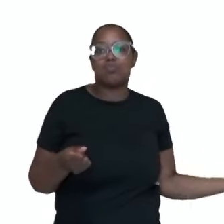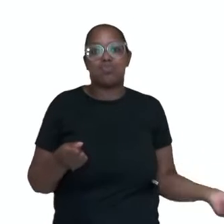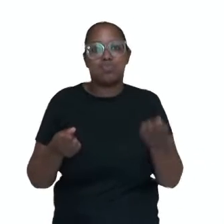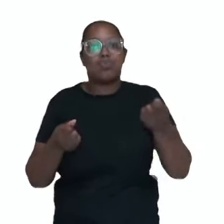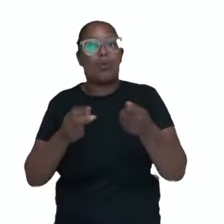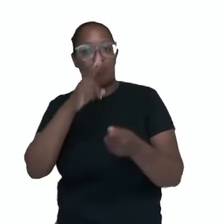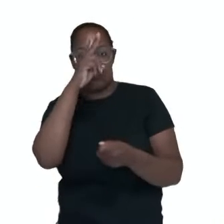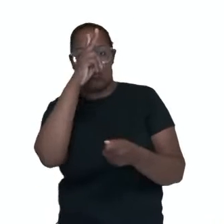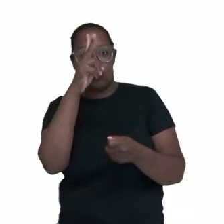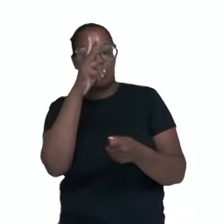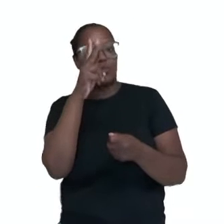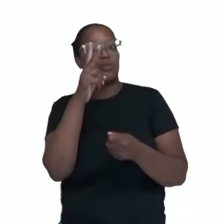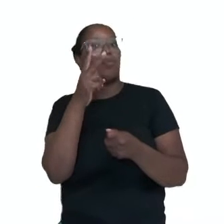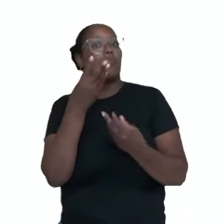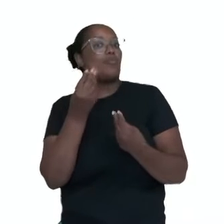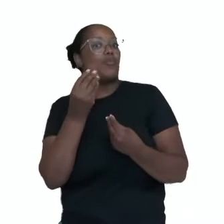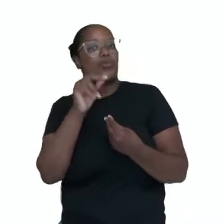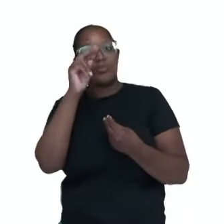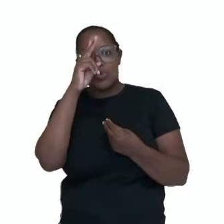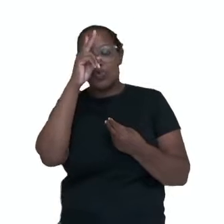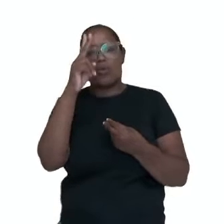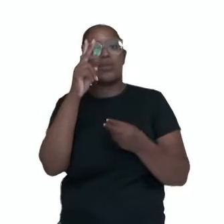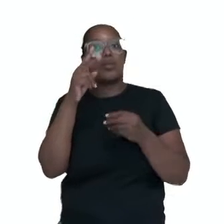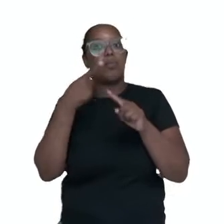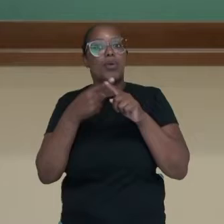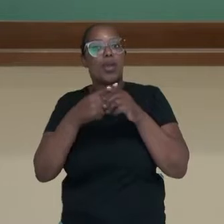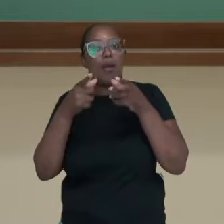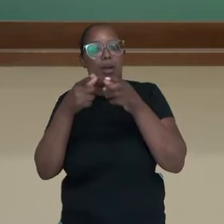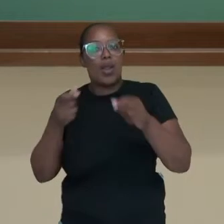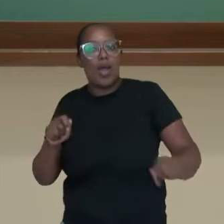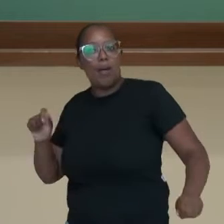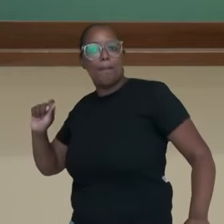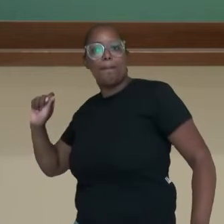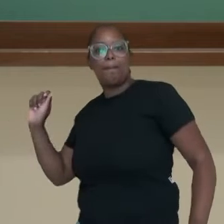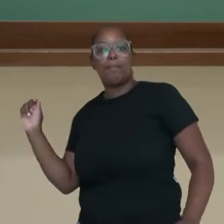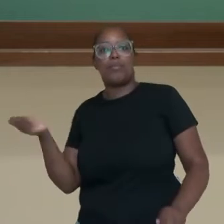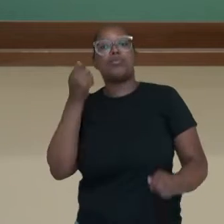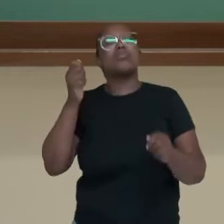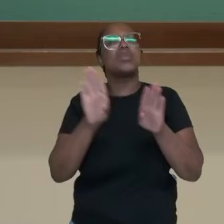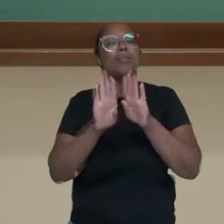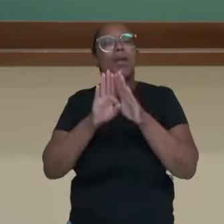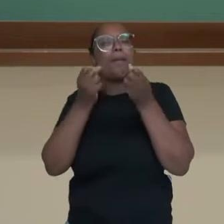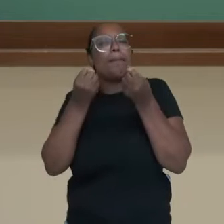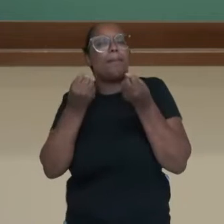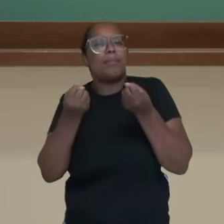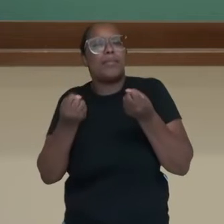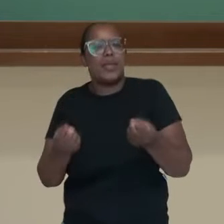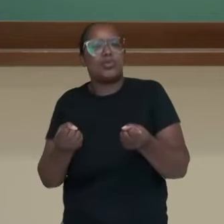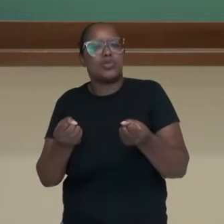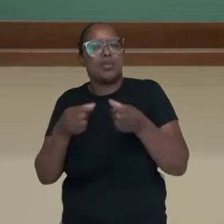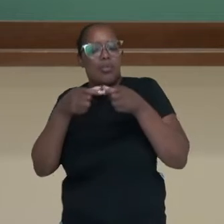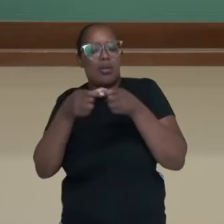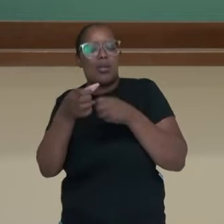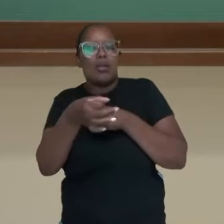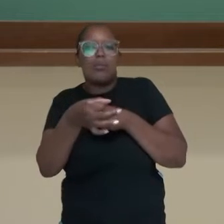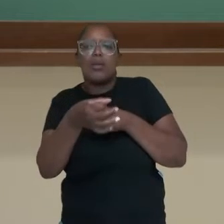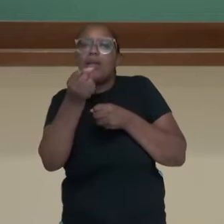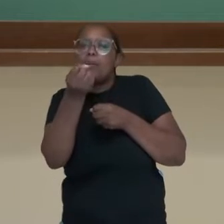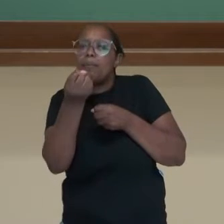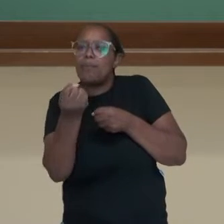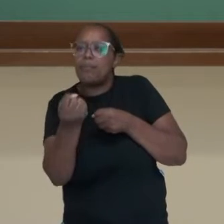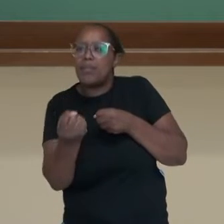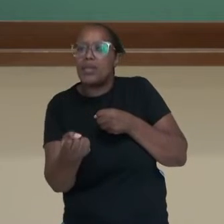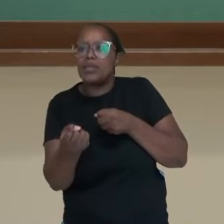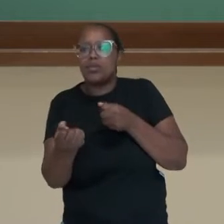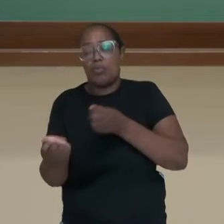grande efeito. Então, a bola mais veloz do mundo, por causa do seu peso, a sua dinâmica, né? Com o uso da